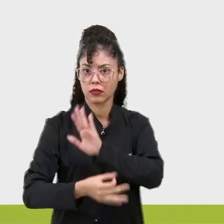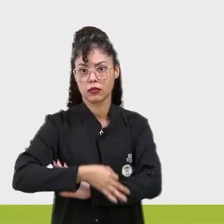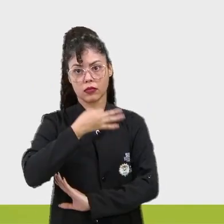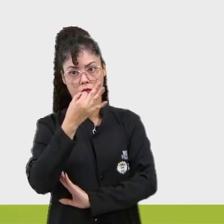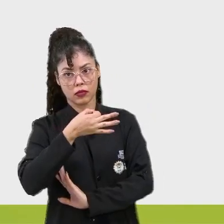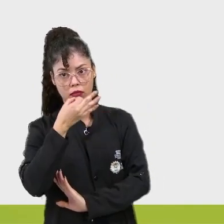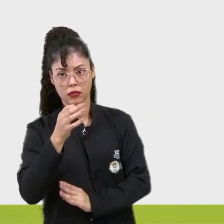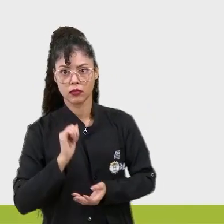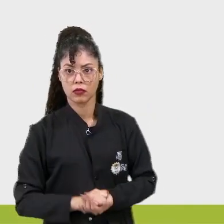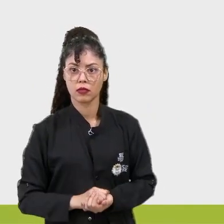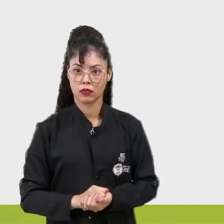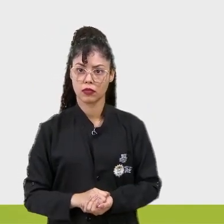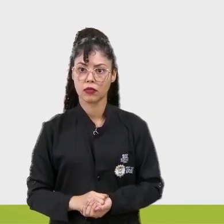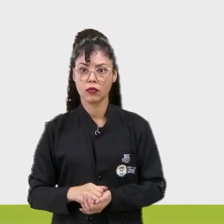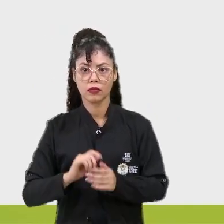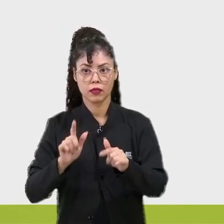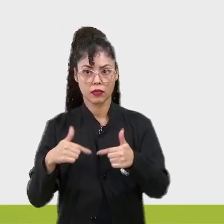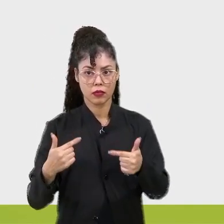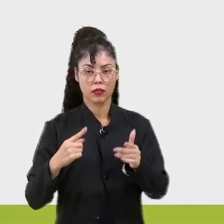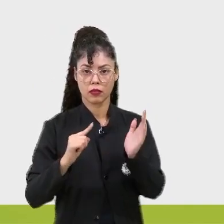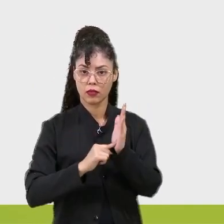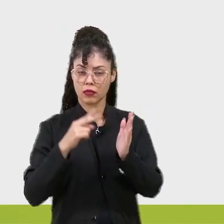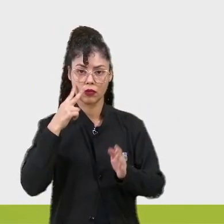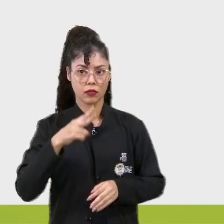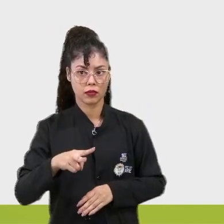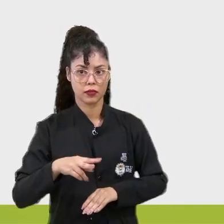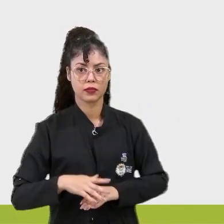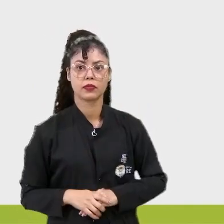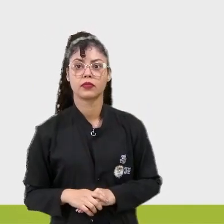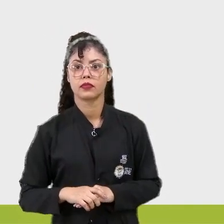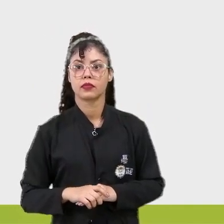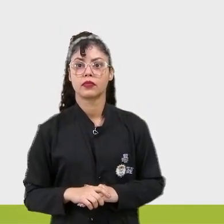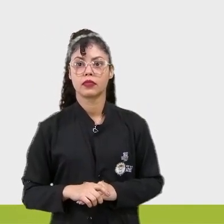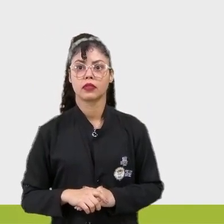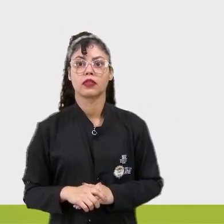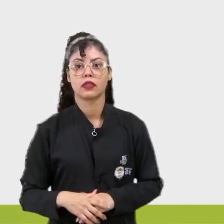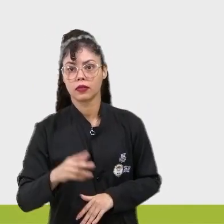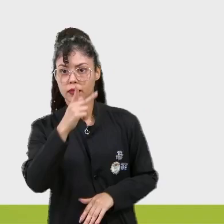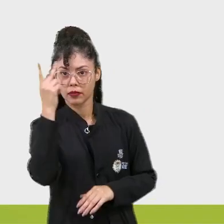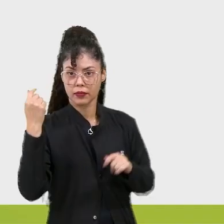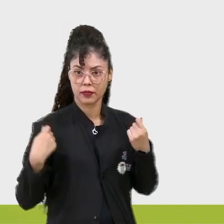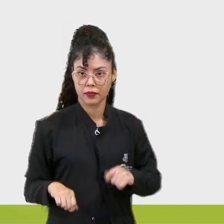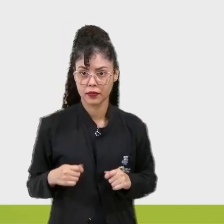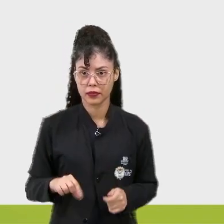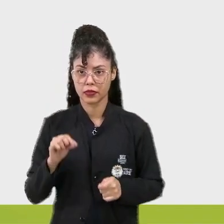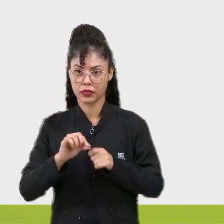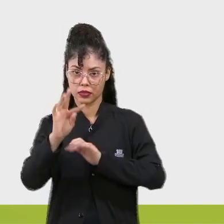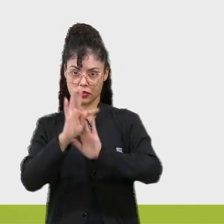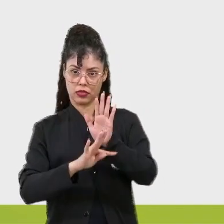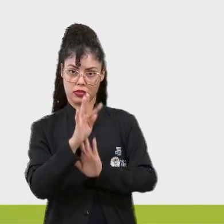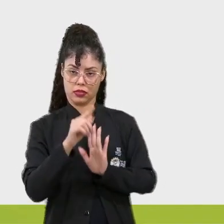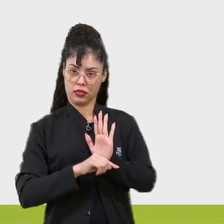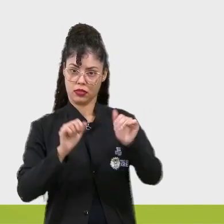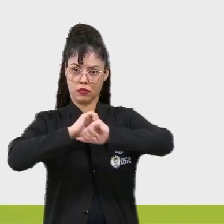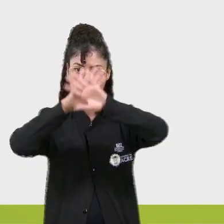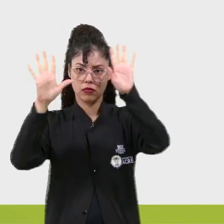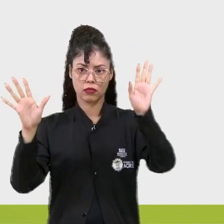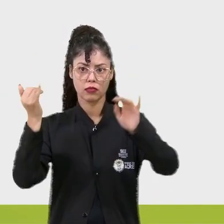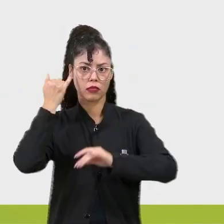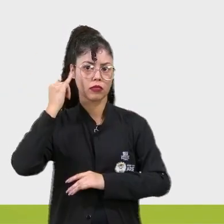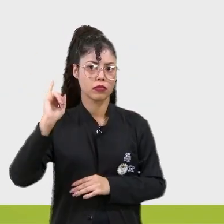informações, fatos, opiniões e argumentos em defesa de um ponto de vista. O candidato precisa elaborar um texto que